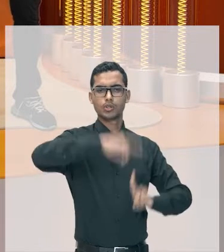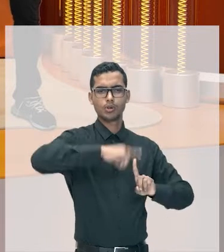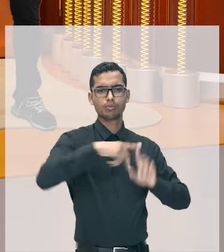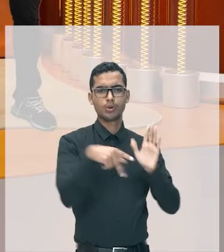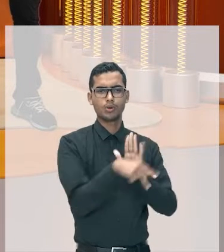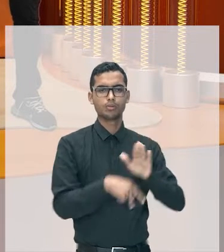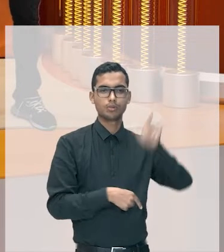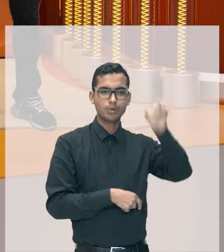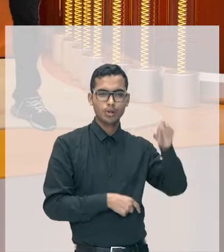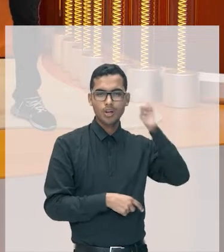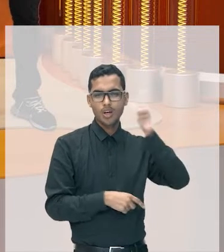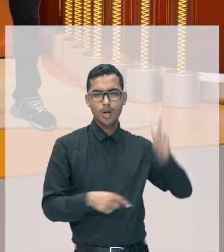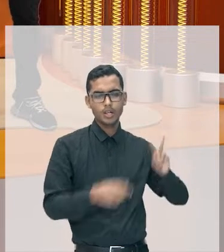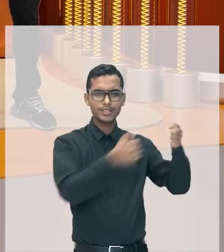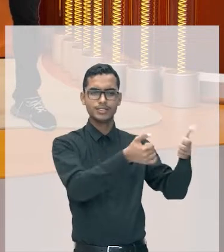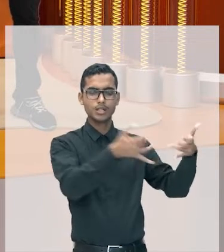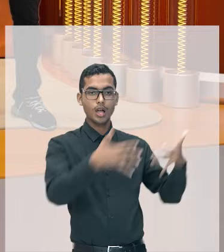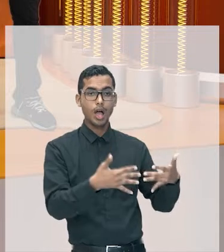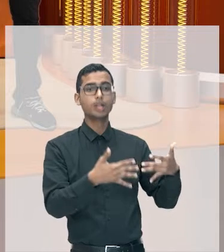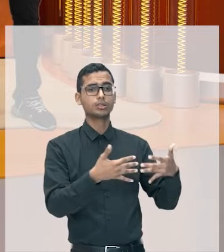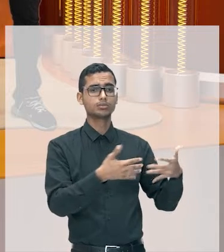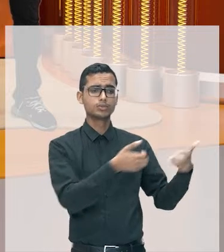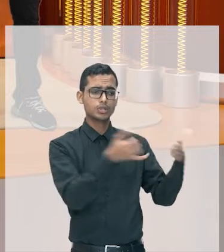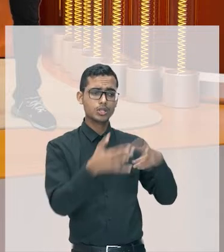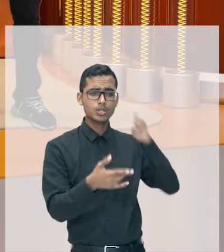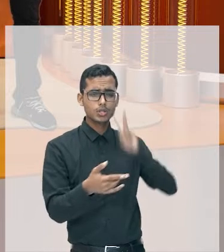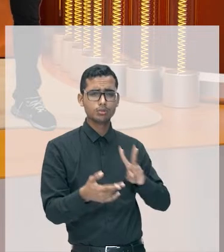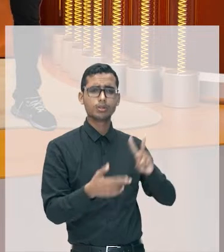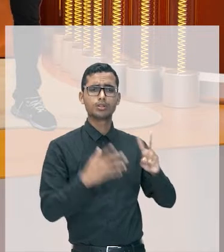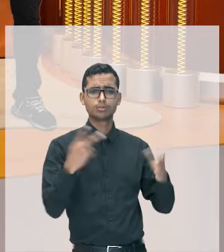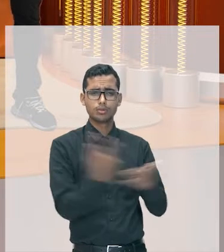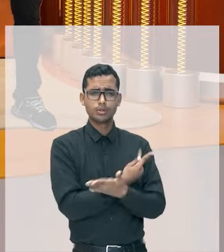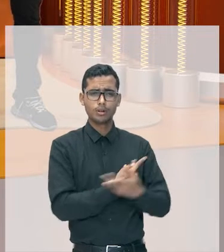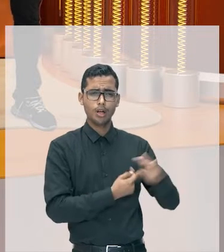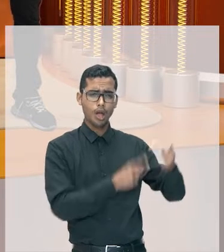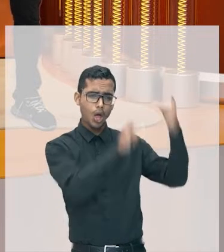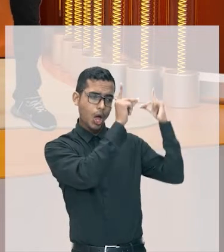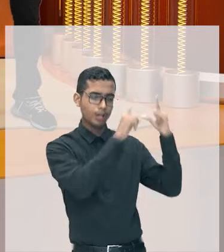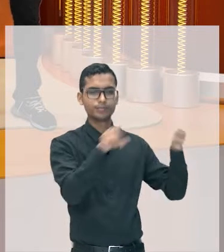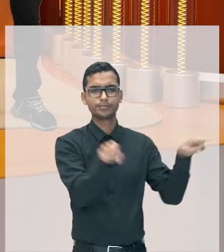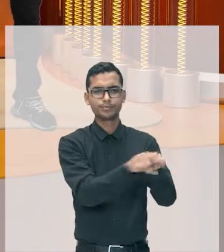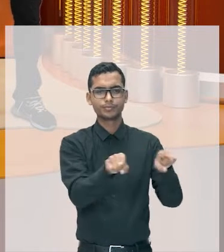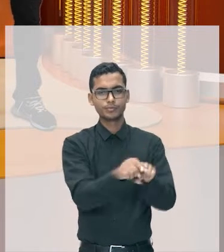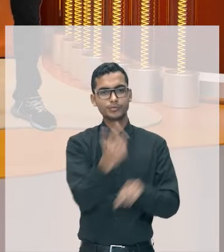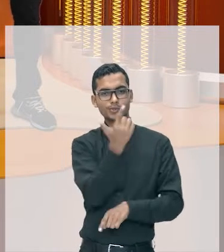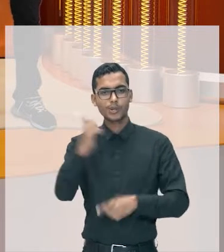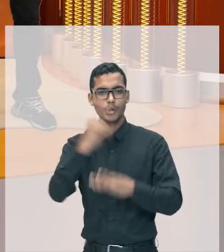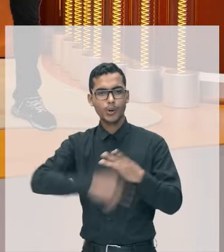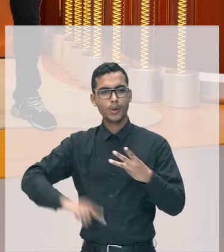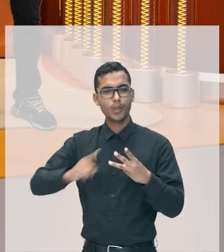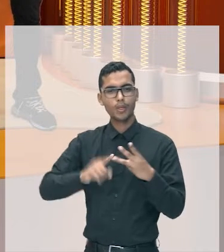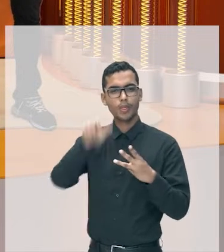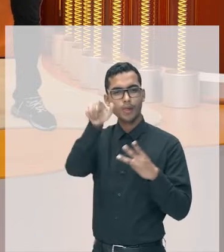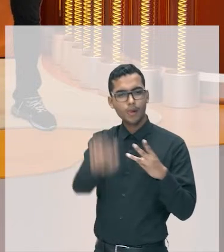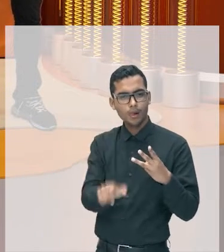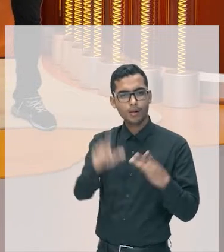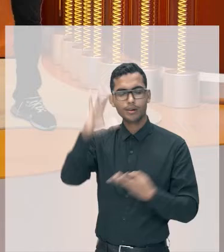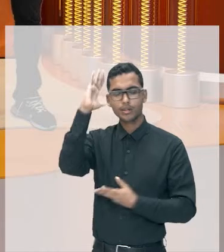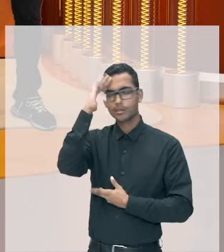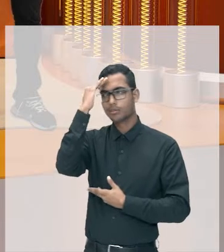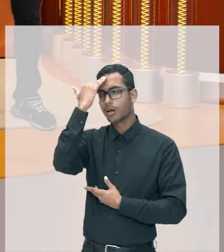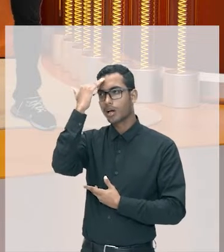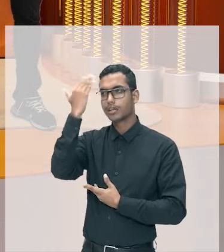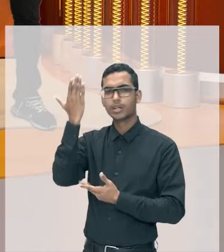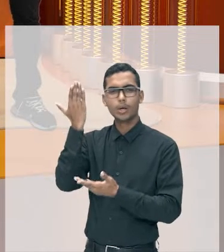estão contando histórias antigas. E tem até quem diz que eles estão entendendo o passado